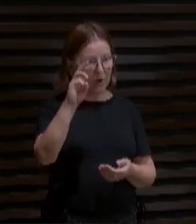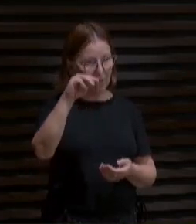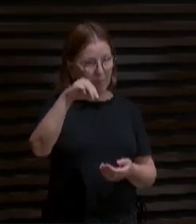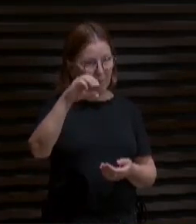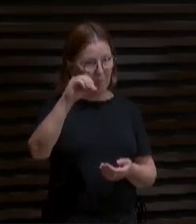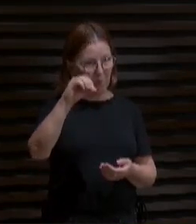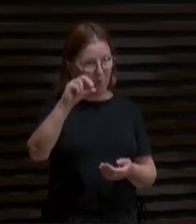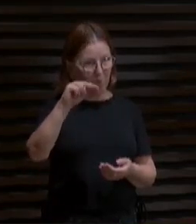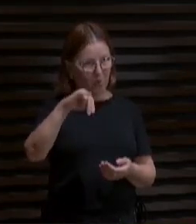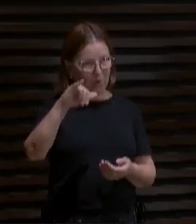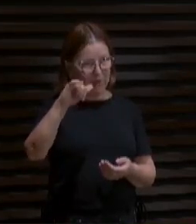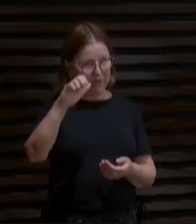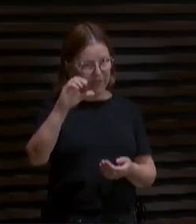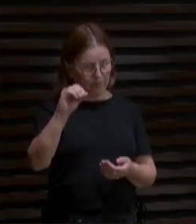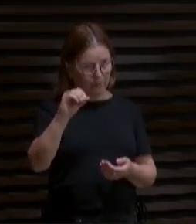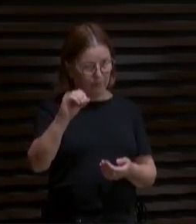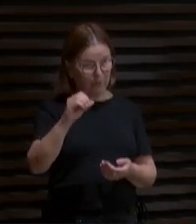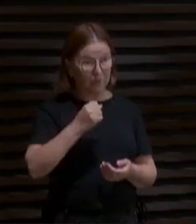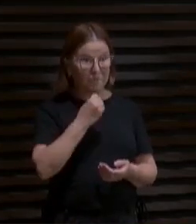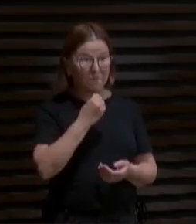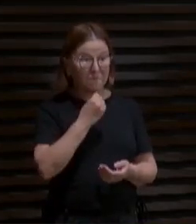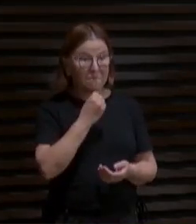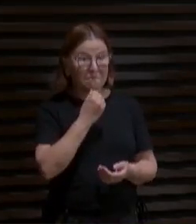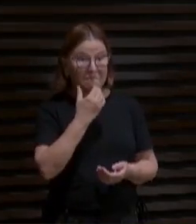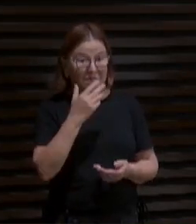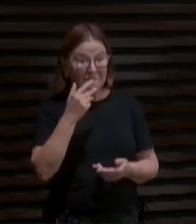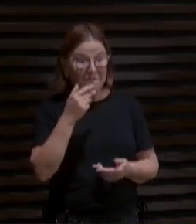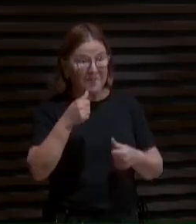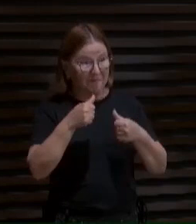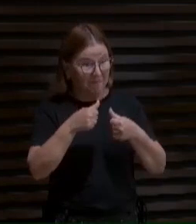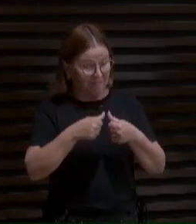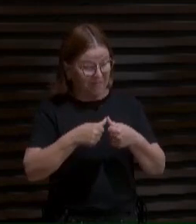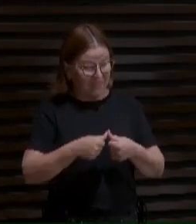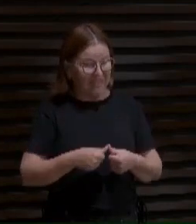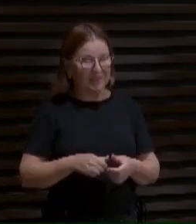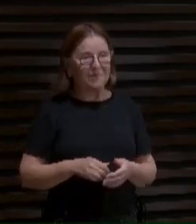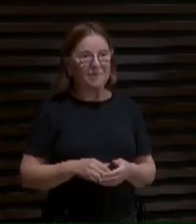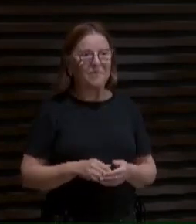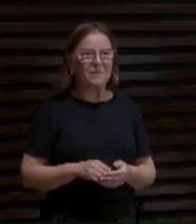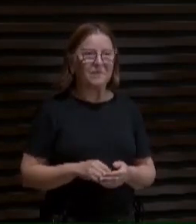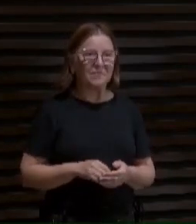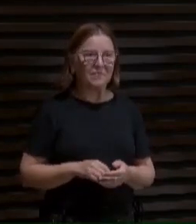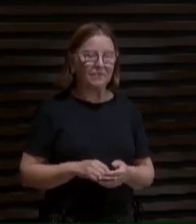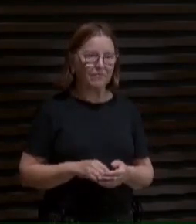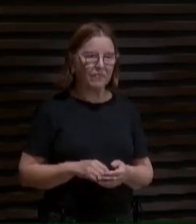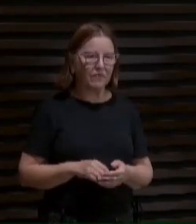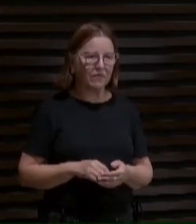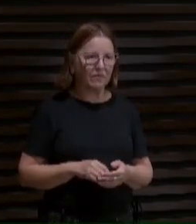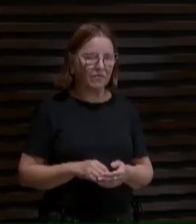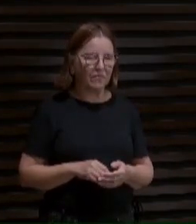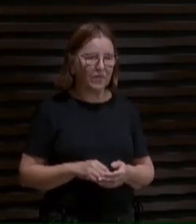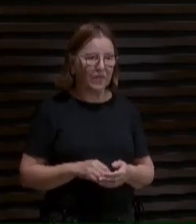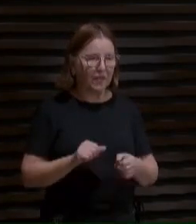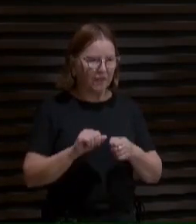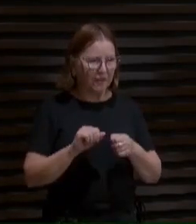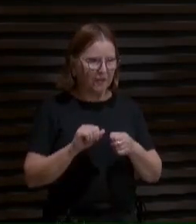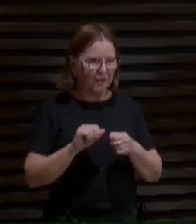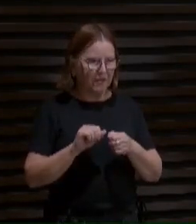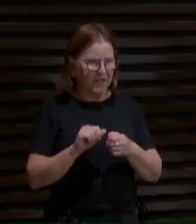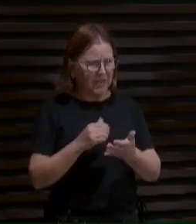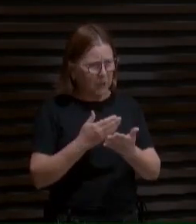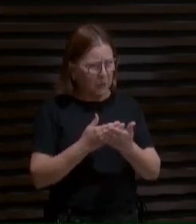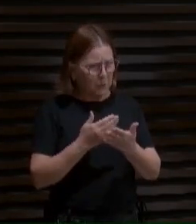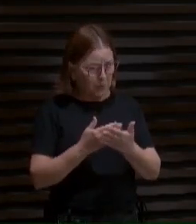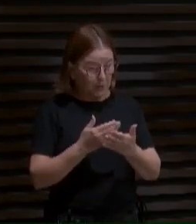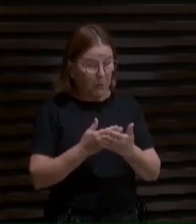Bíblia. Estava lendo um neurologista cristão que foi feito um trabalho